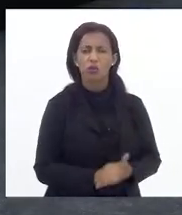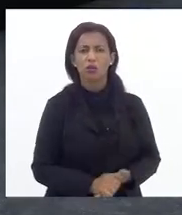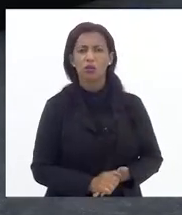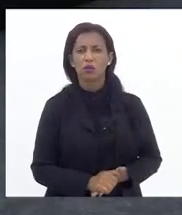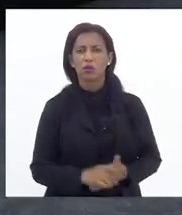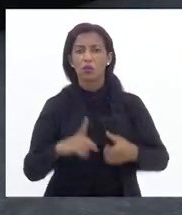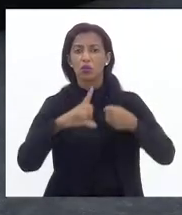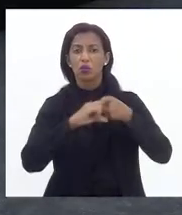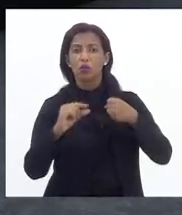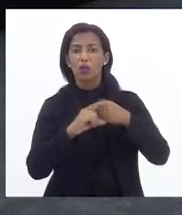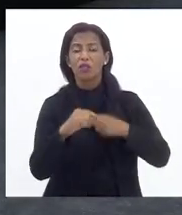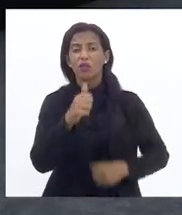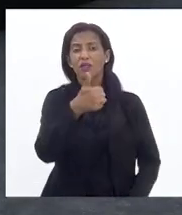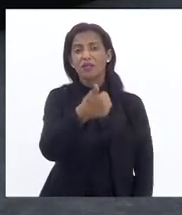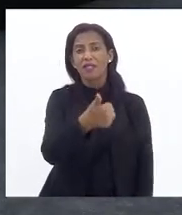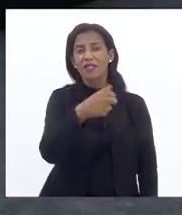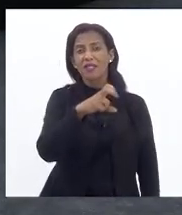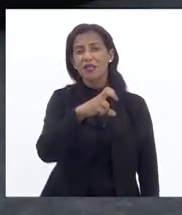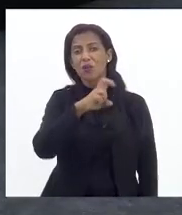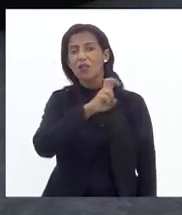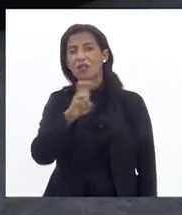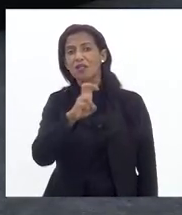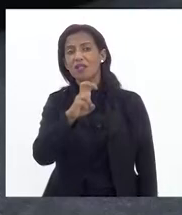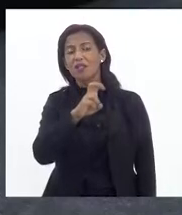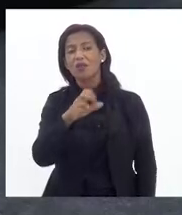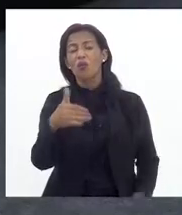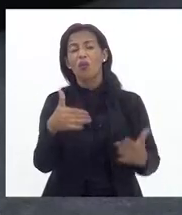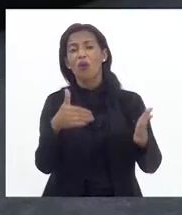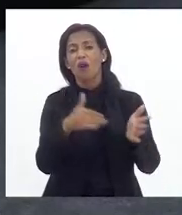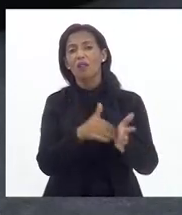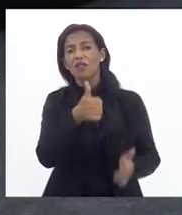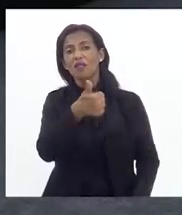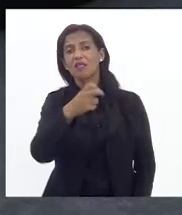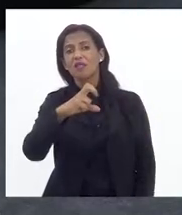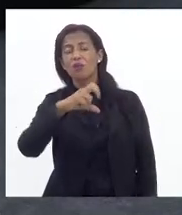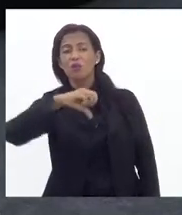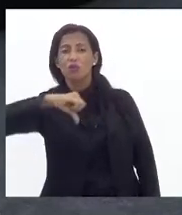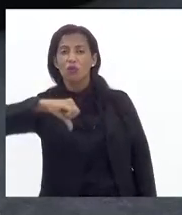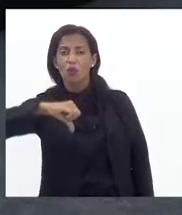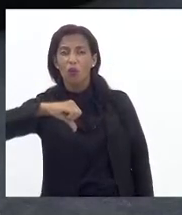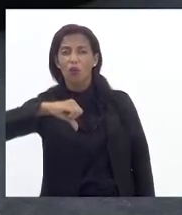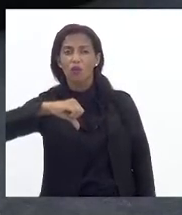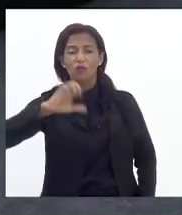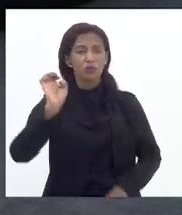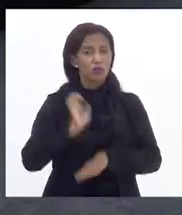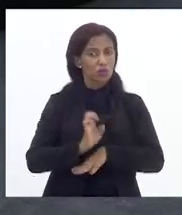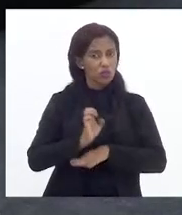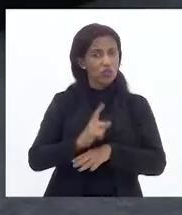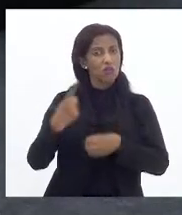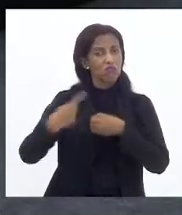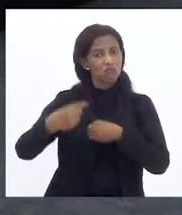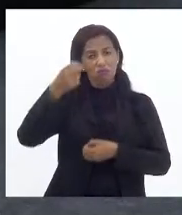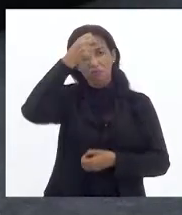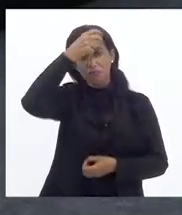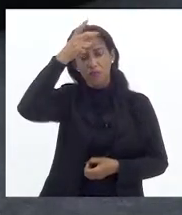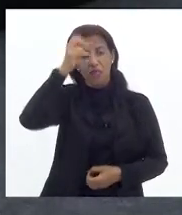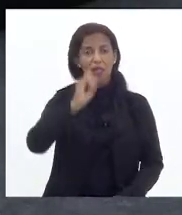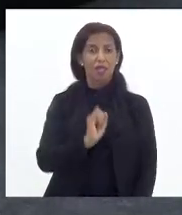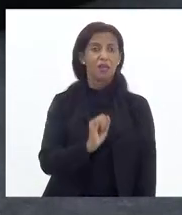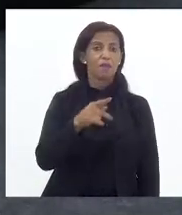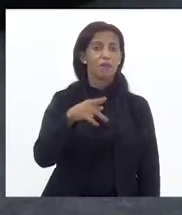e do artigo 155 aw159 que são todos os impostos dos estados e municípios